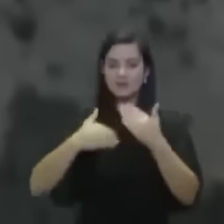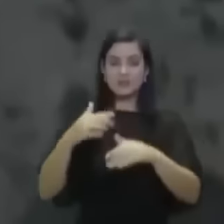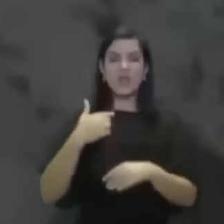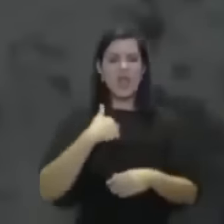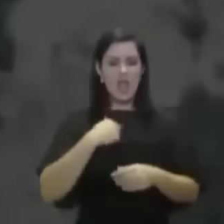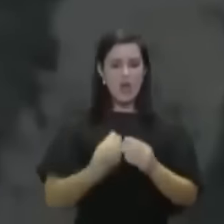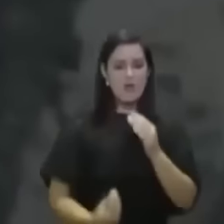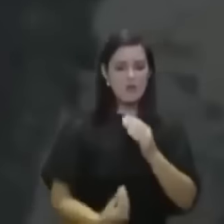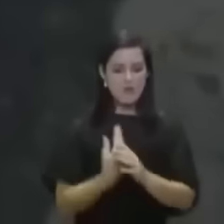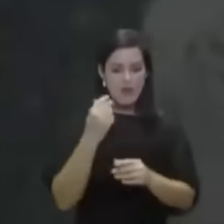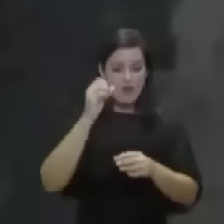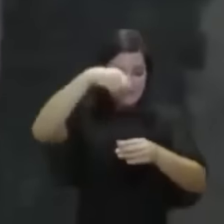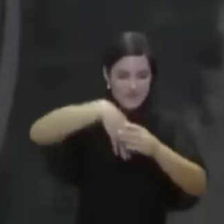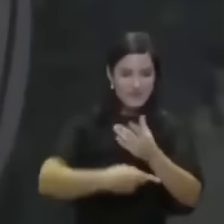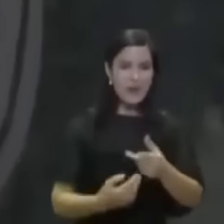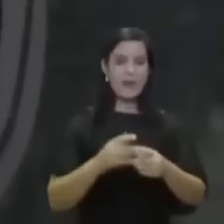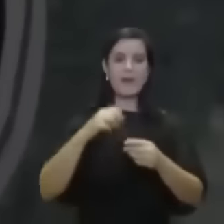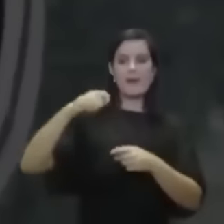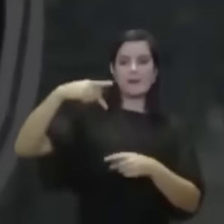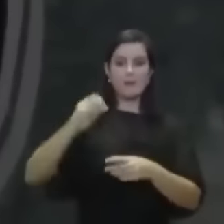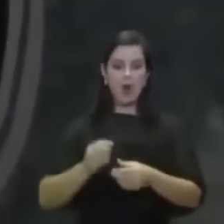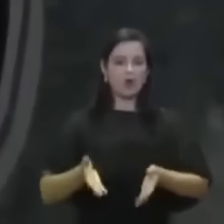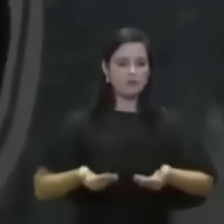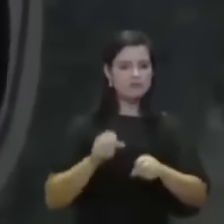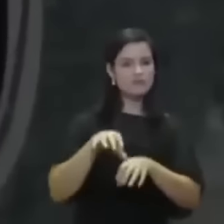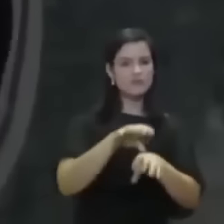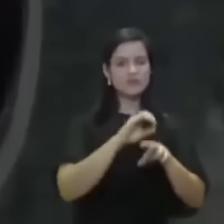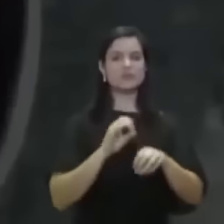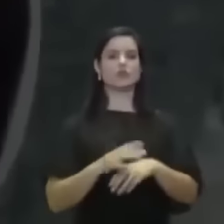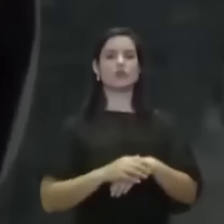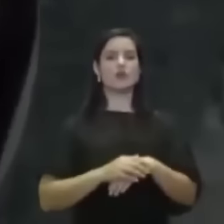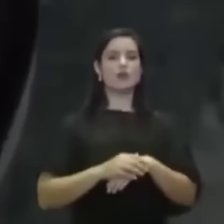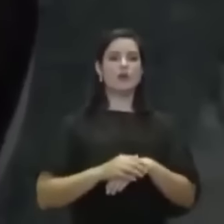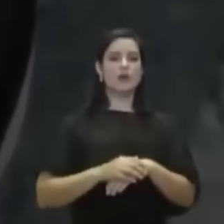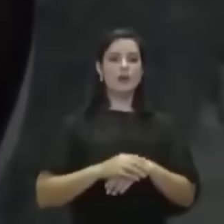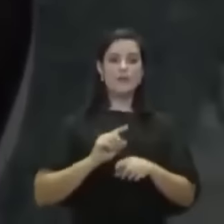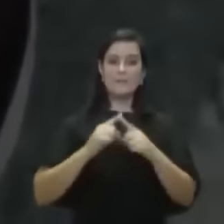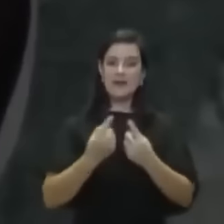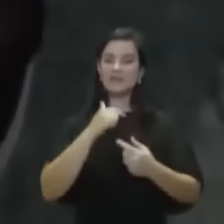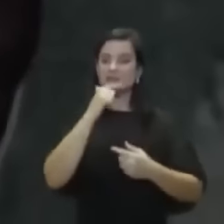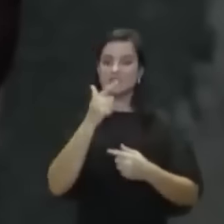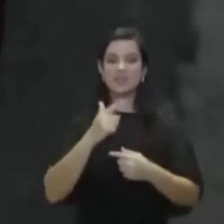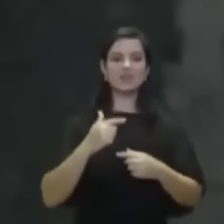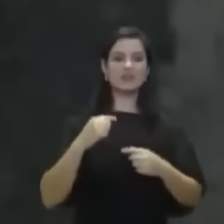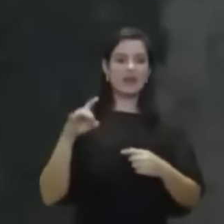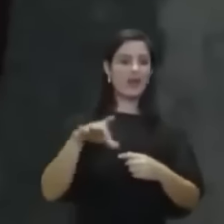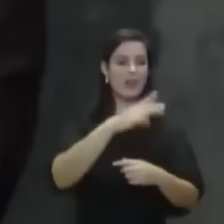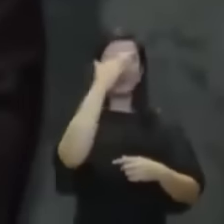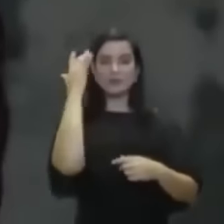regou, mas o crescimento veio de Deus, de tal maneira que nem o que planta, nem o que rega é coisa nenhuma, mas Deus que dá o